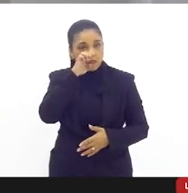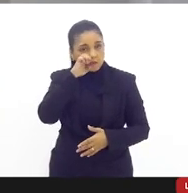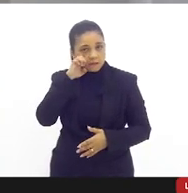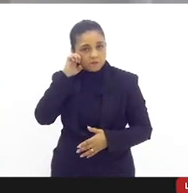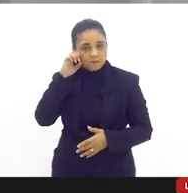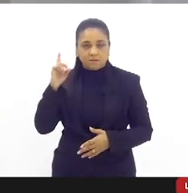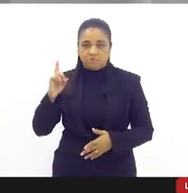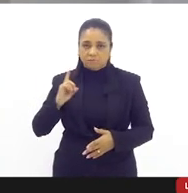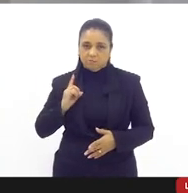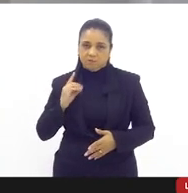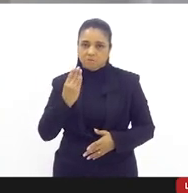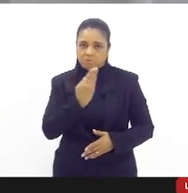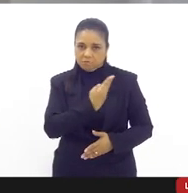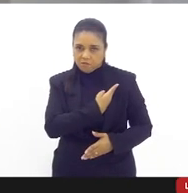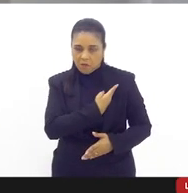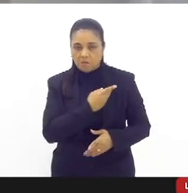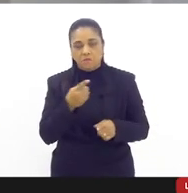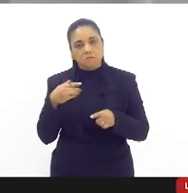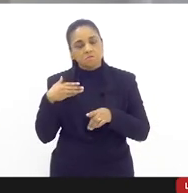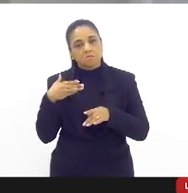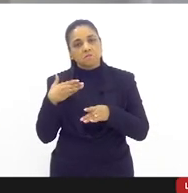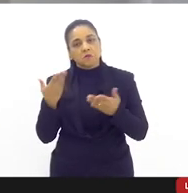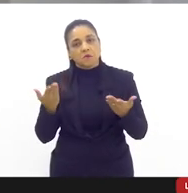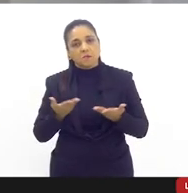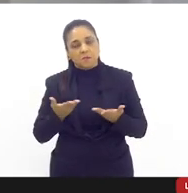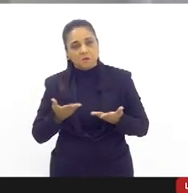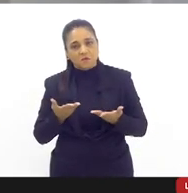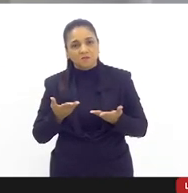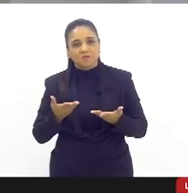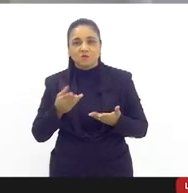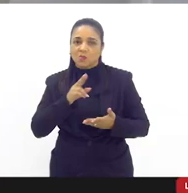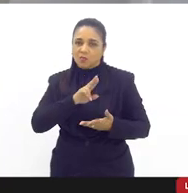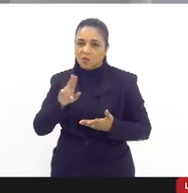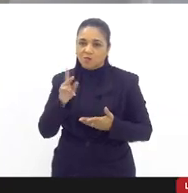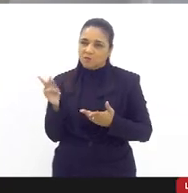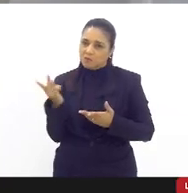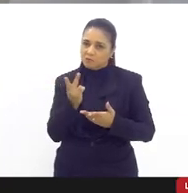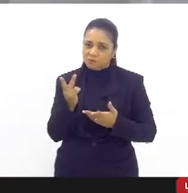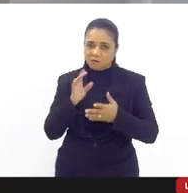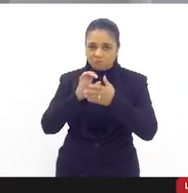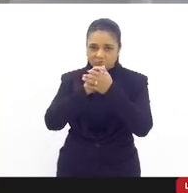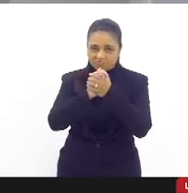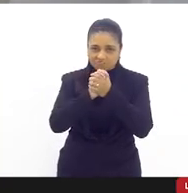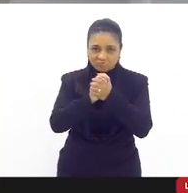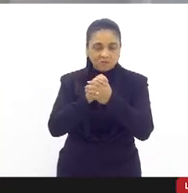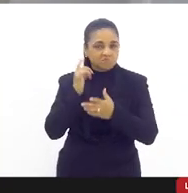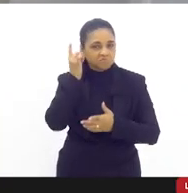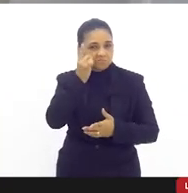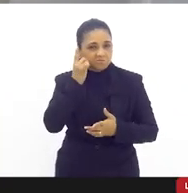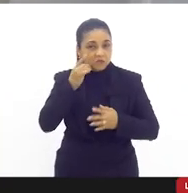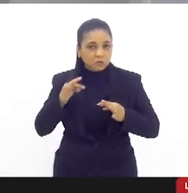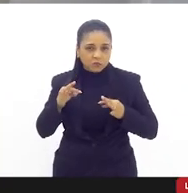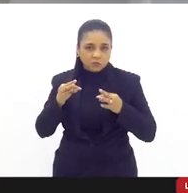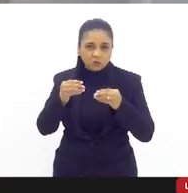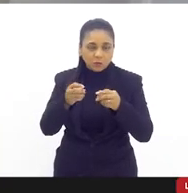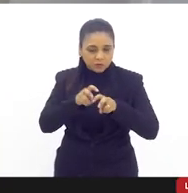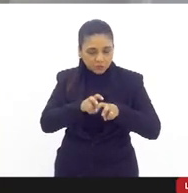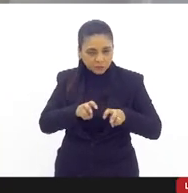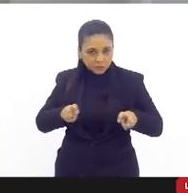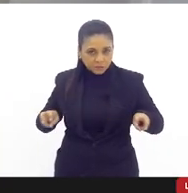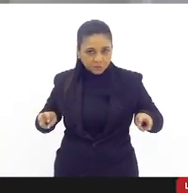Dani Balbi que estão aqui presentes em nome delas eu parabenizo todas as autoridades membros da mesa e